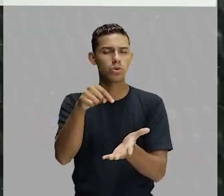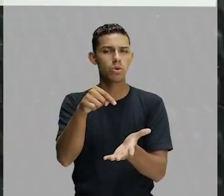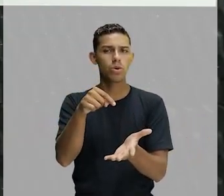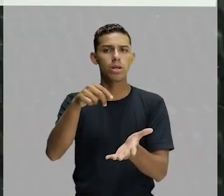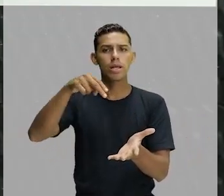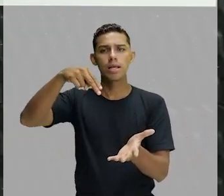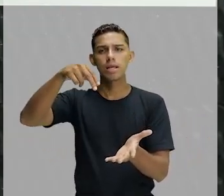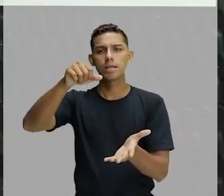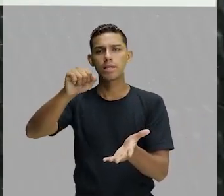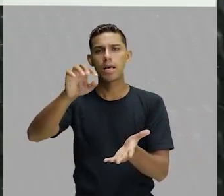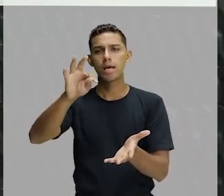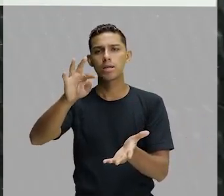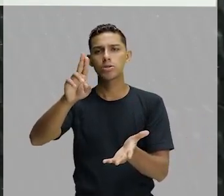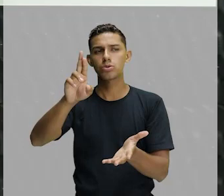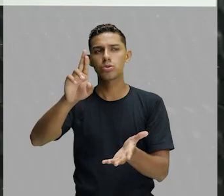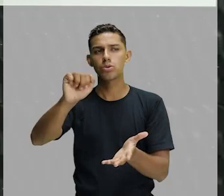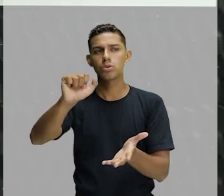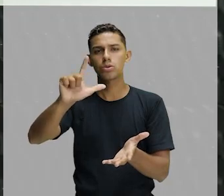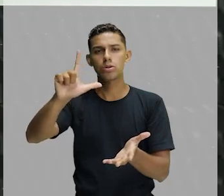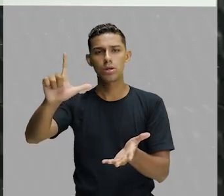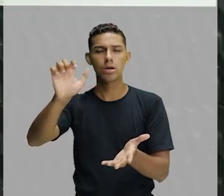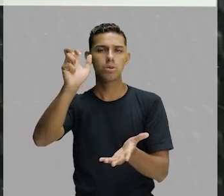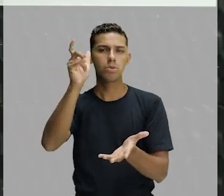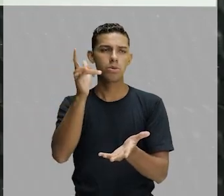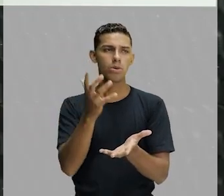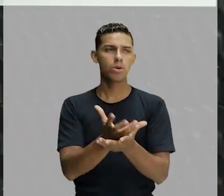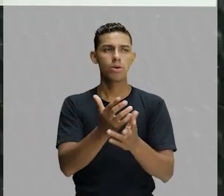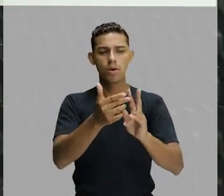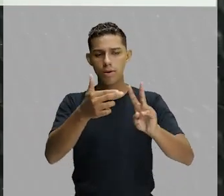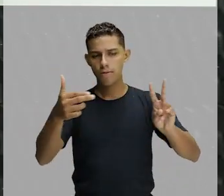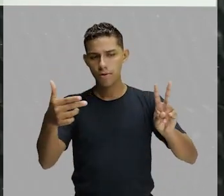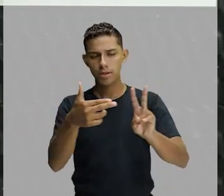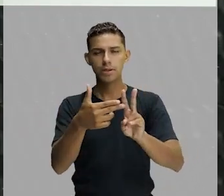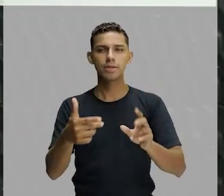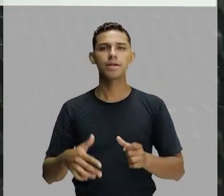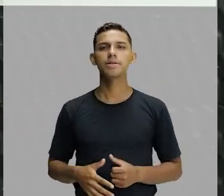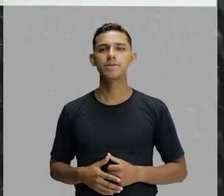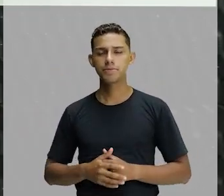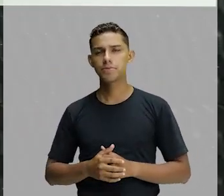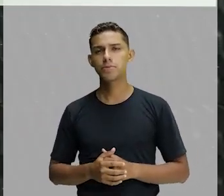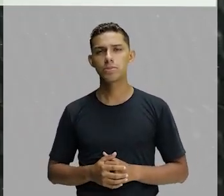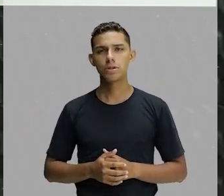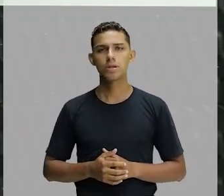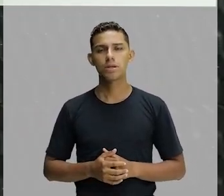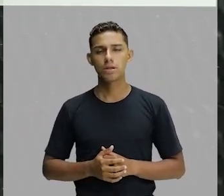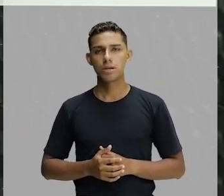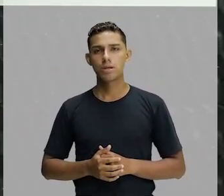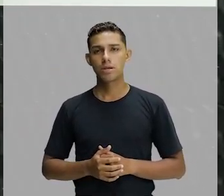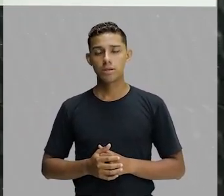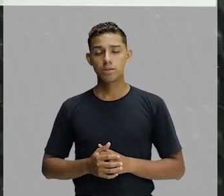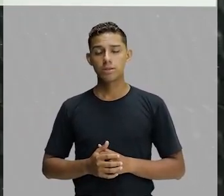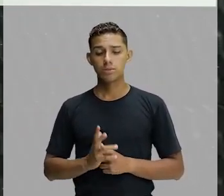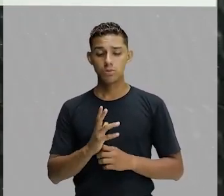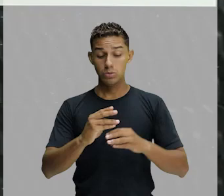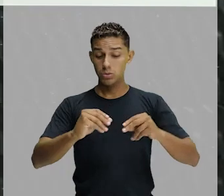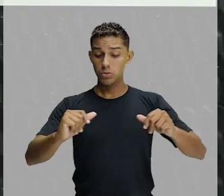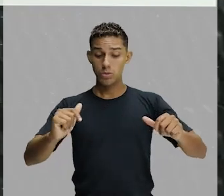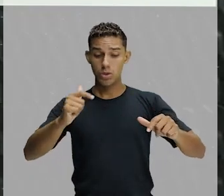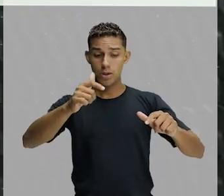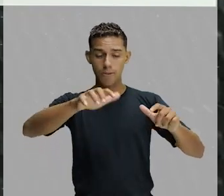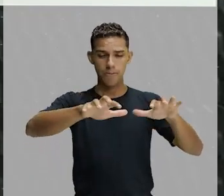vai servir para ser absorvido pelos vegetais. No caso de plantações,